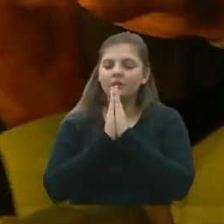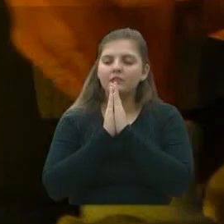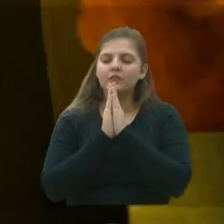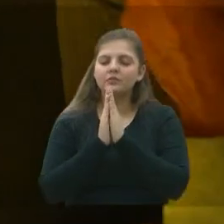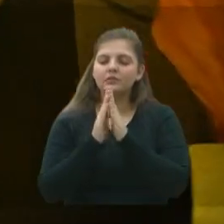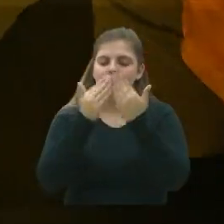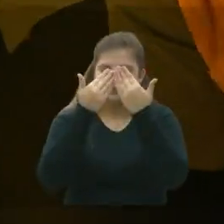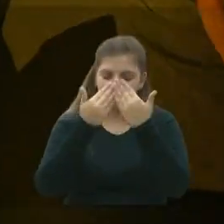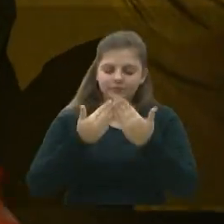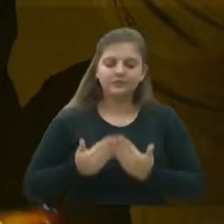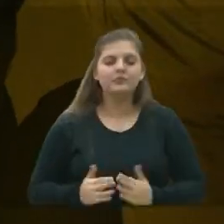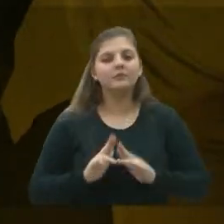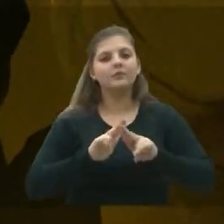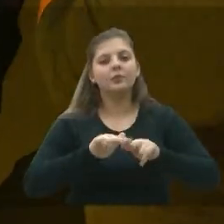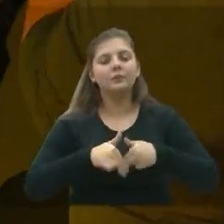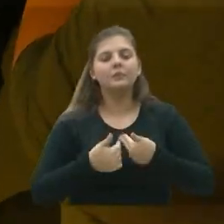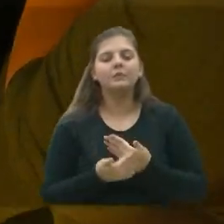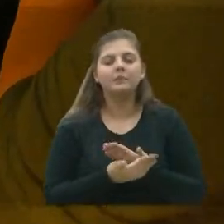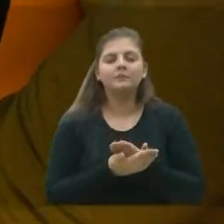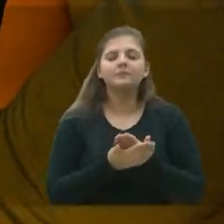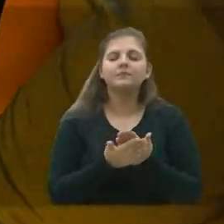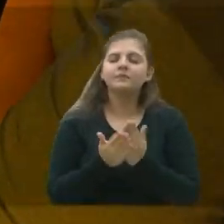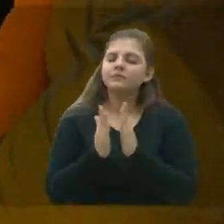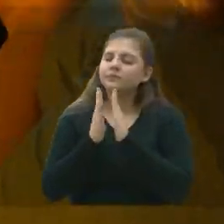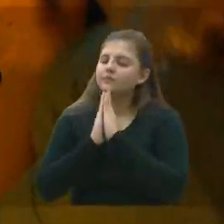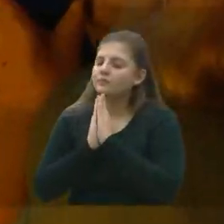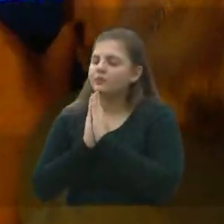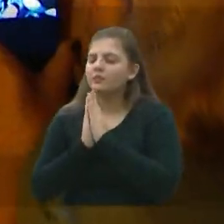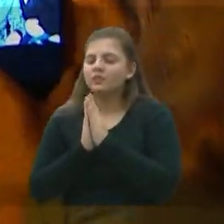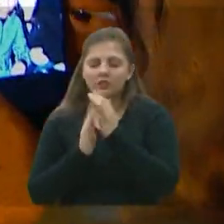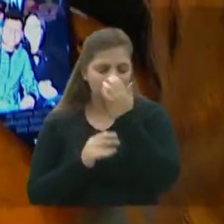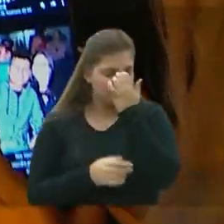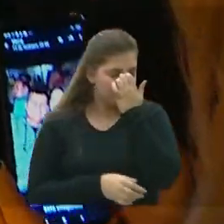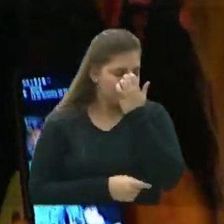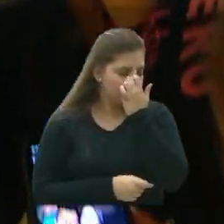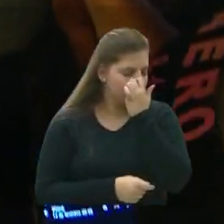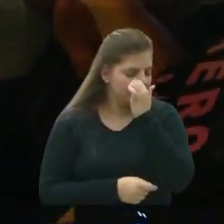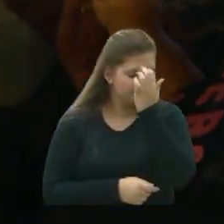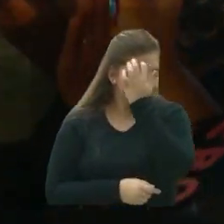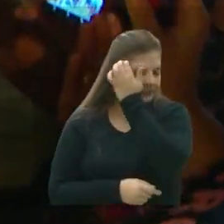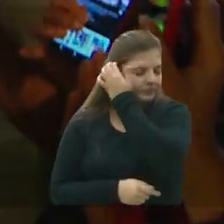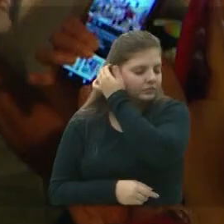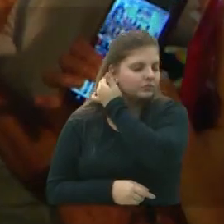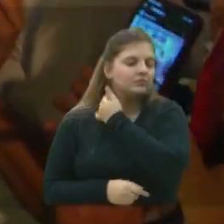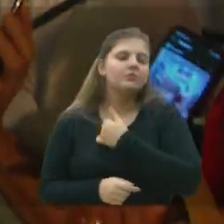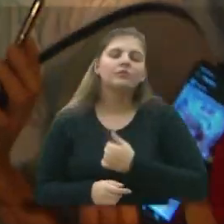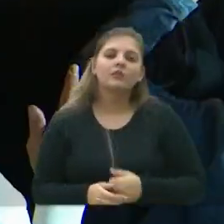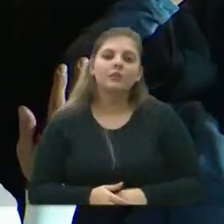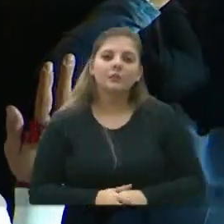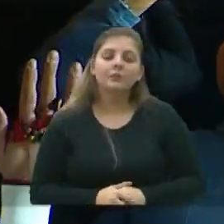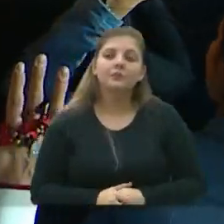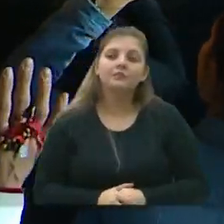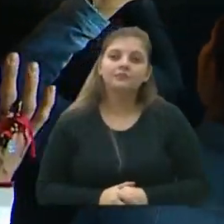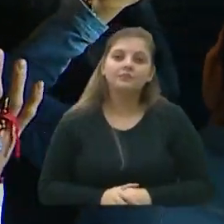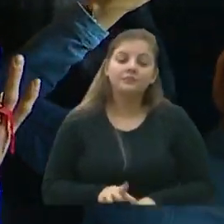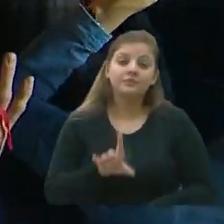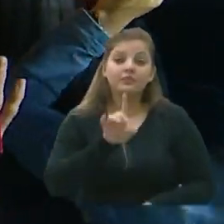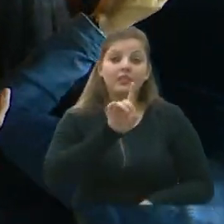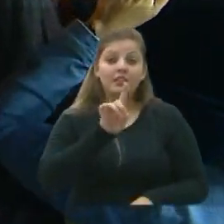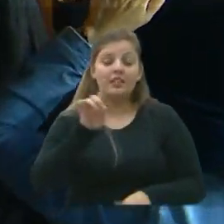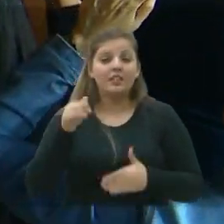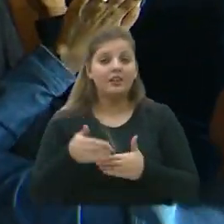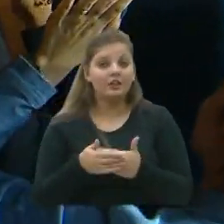Obrigada, Jesus. Estou rezando por você. Deus vai te fazer